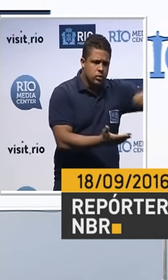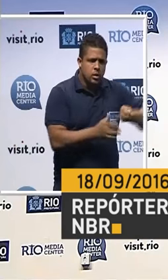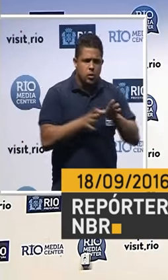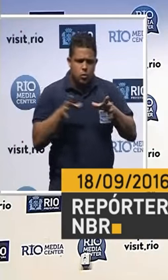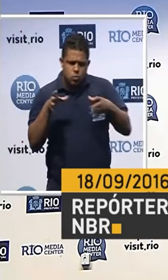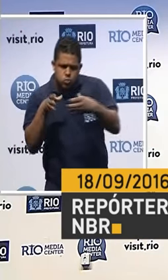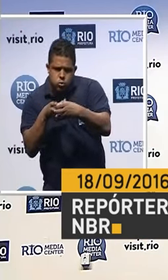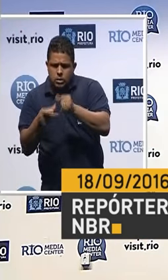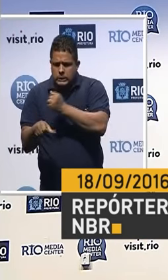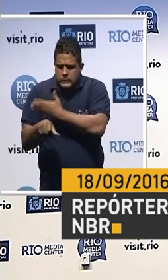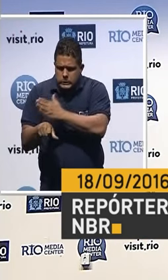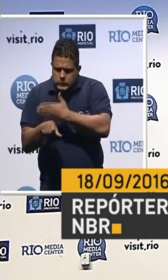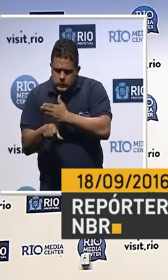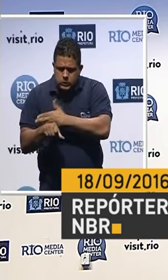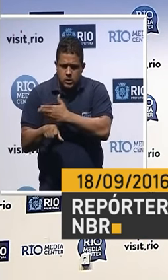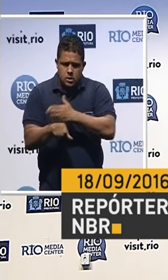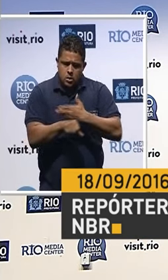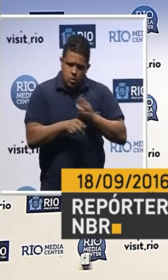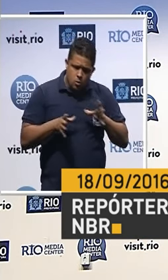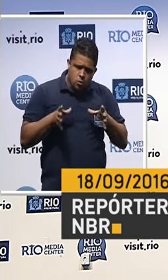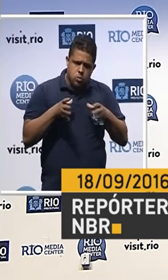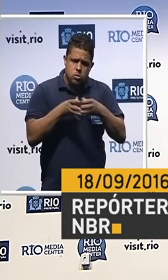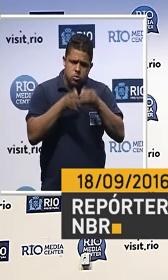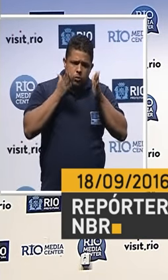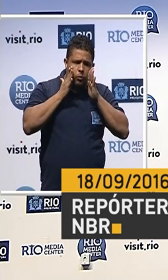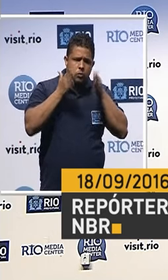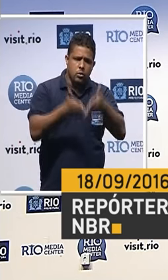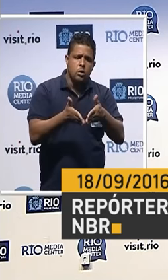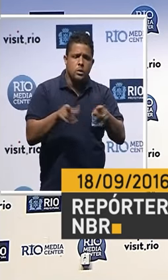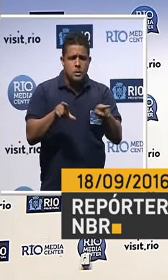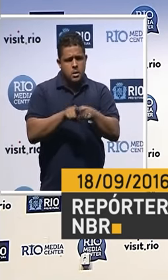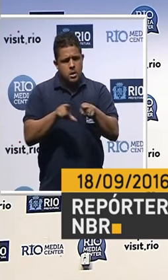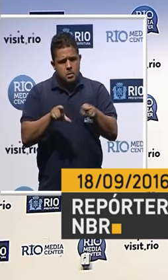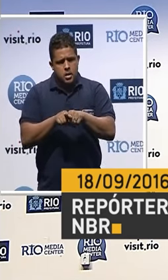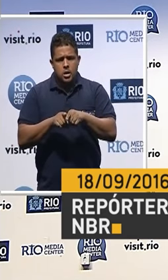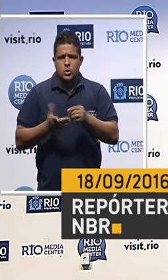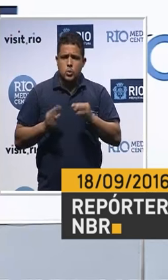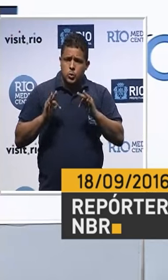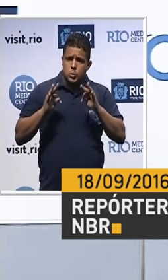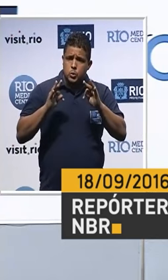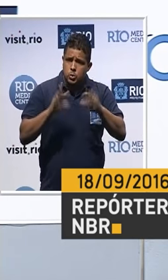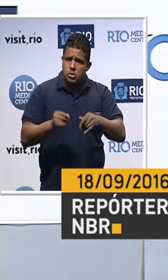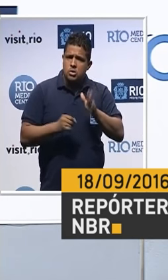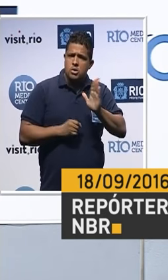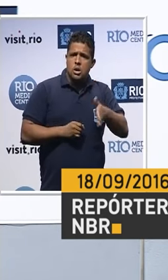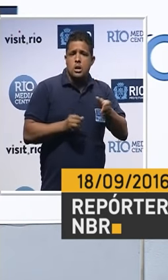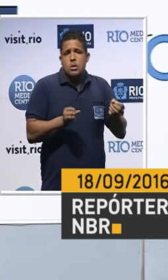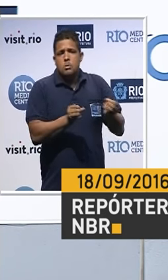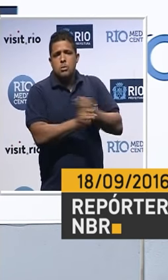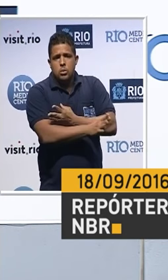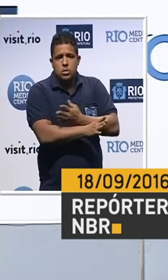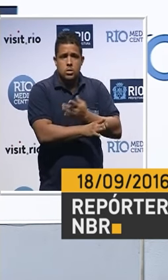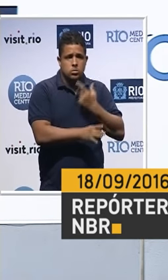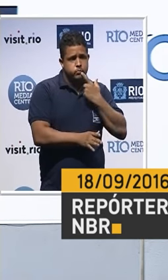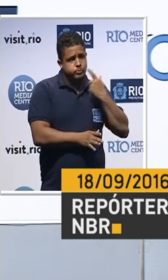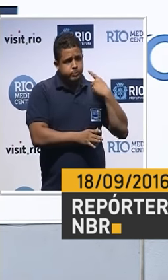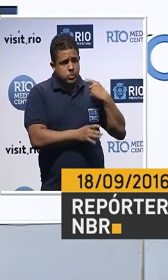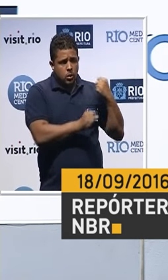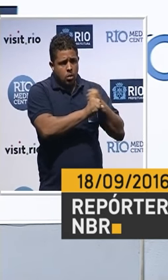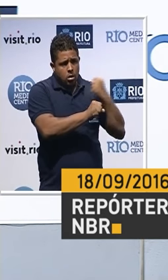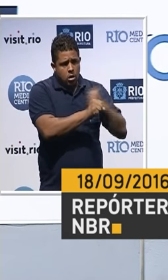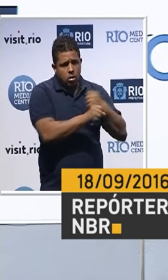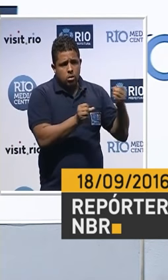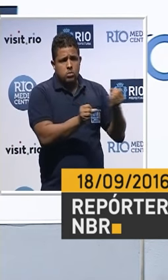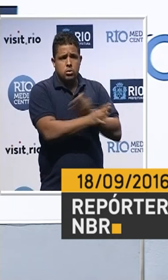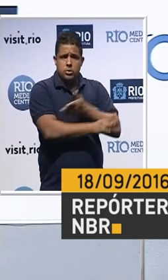vamos fazer funcionar, manter funcionando e funcionando bem aqueles que a gente já construímos, aquele que